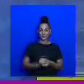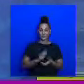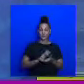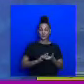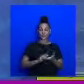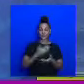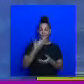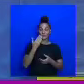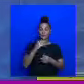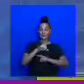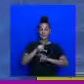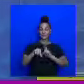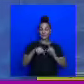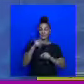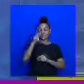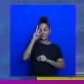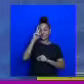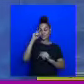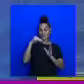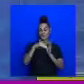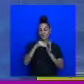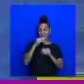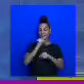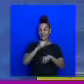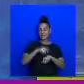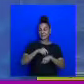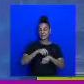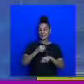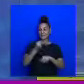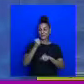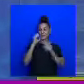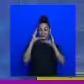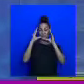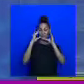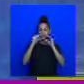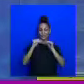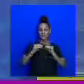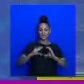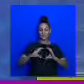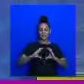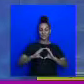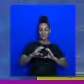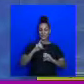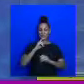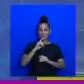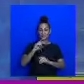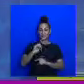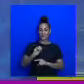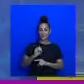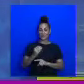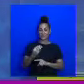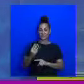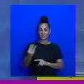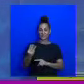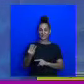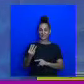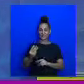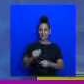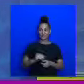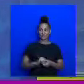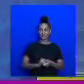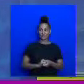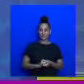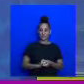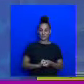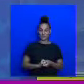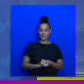Loto Fácil com sorteios de segunda a sábado a partir das 8 da noite. Bola verde 03. Verde